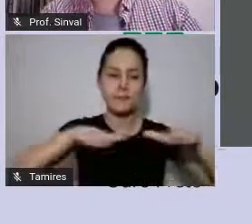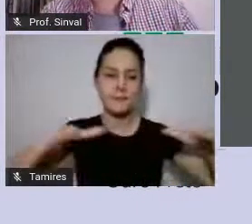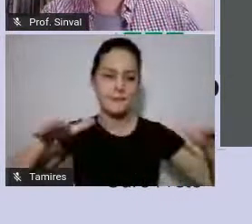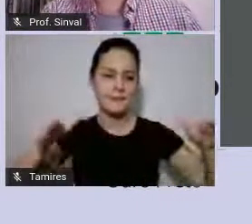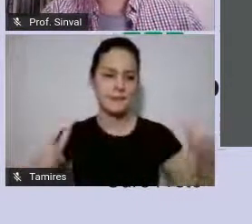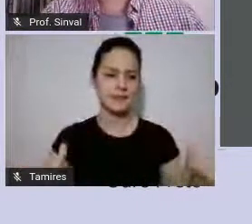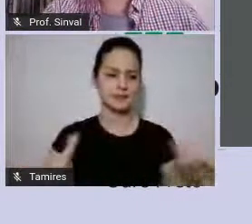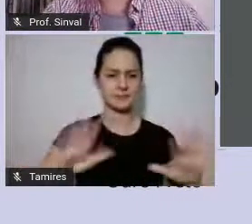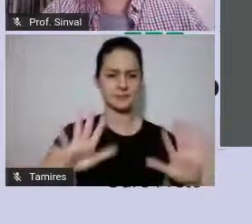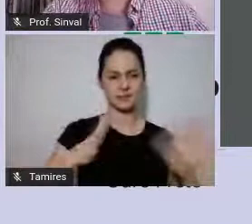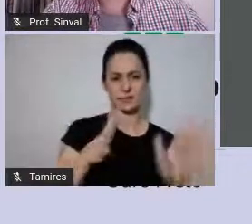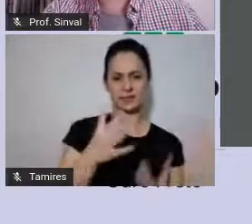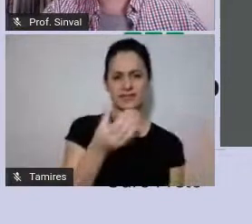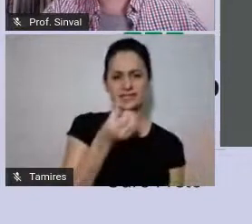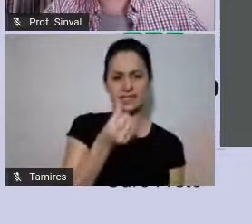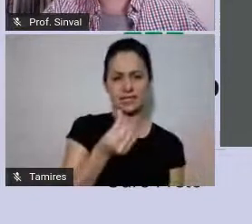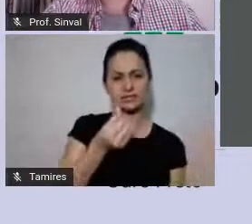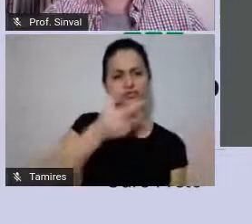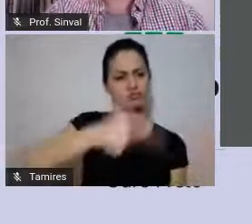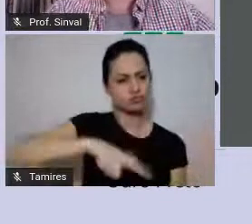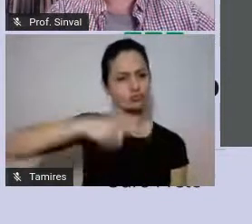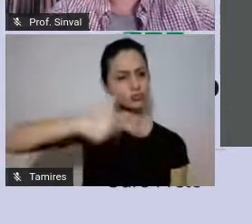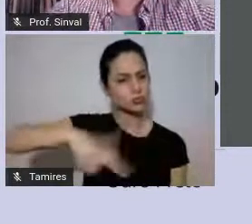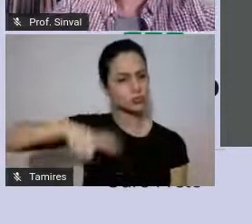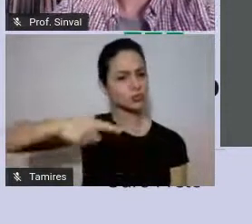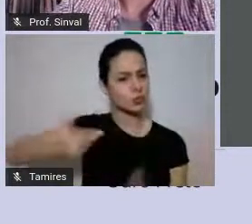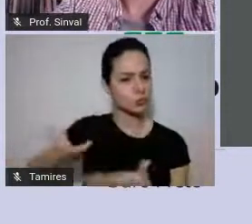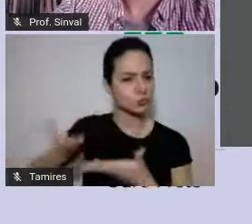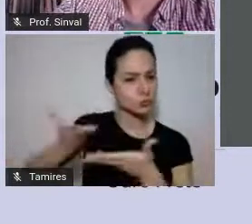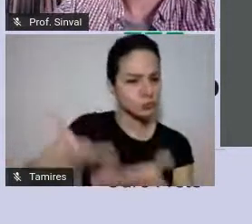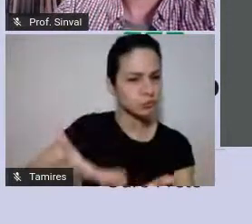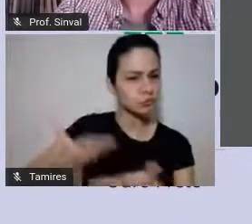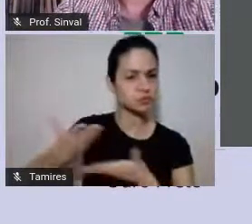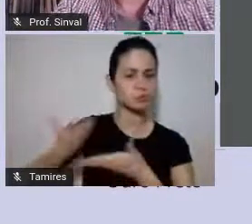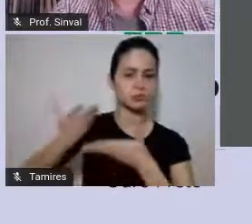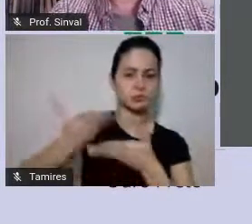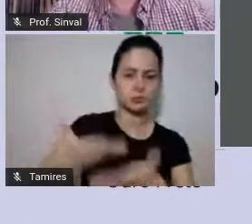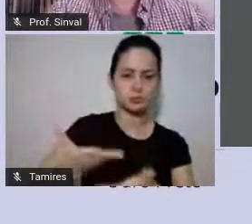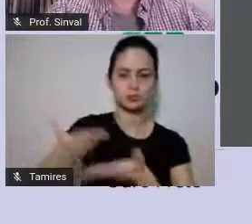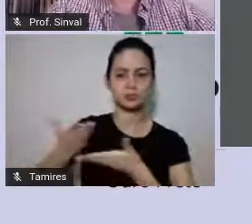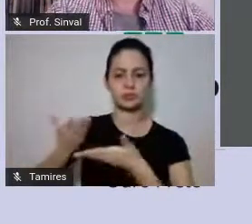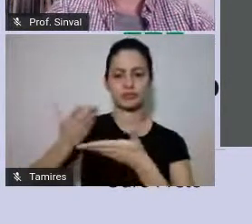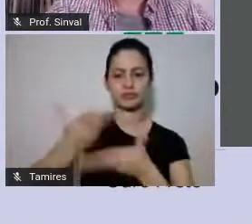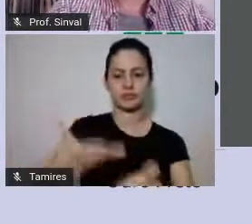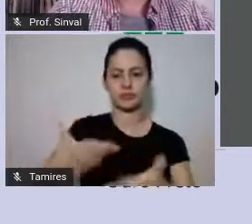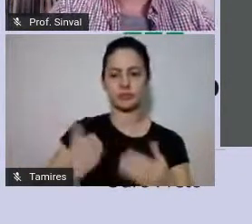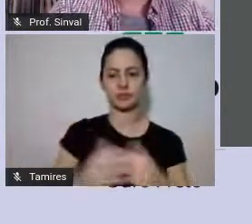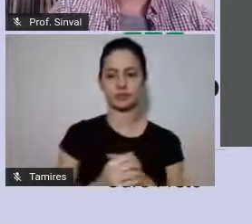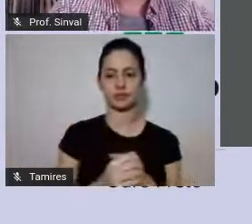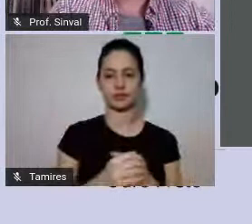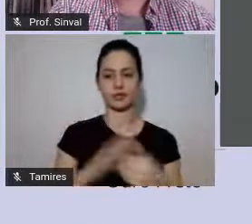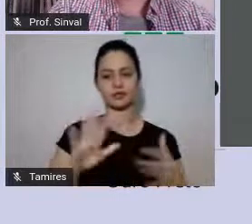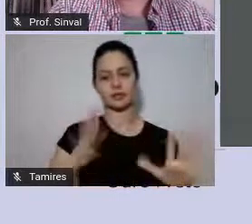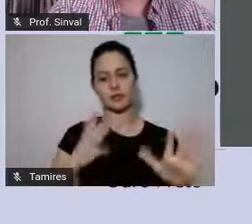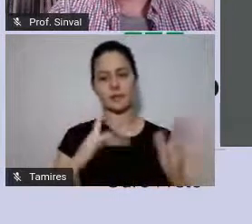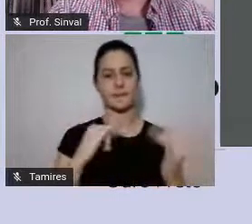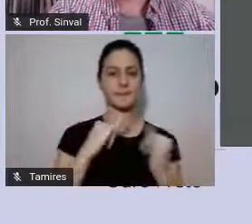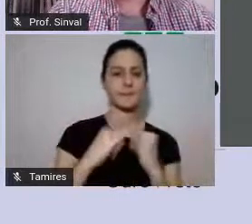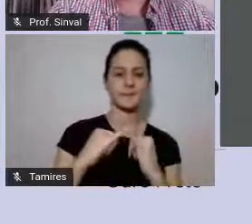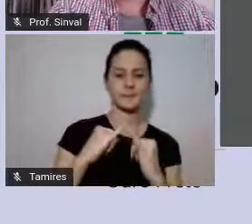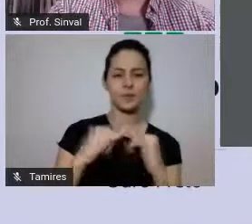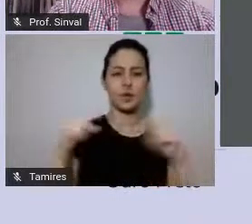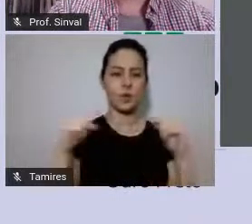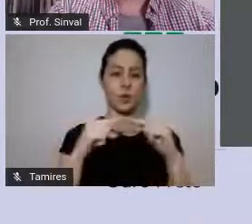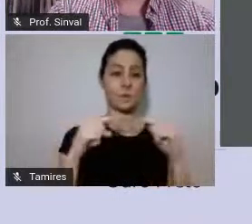6 serviços seguidos, em que cada mesa é organizada de acordo com a proximidade ou importância de uma pessoa